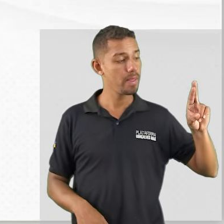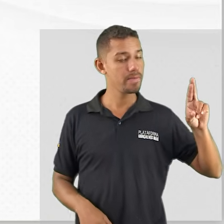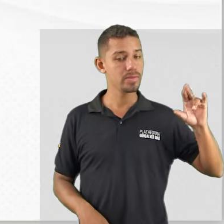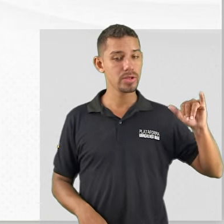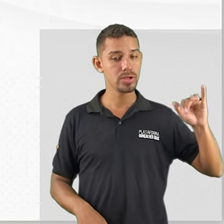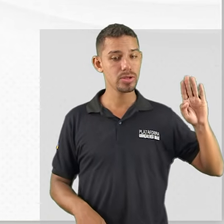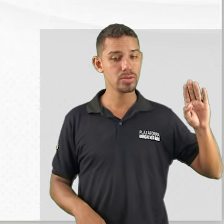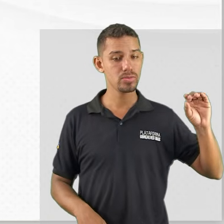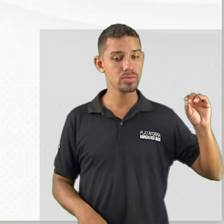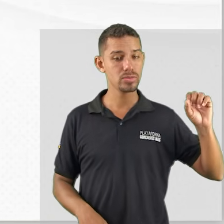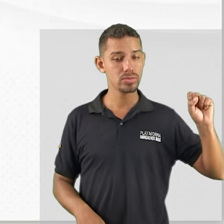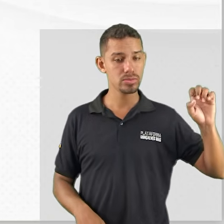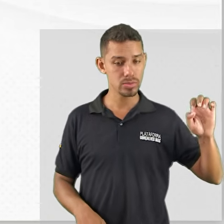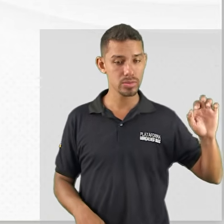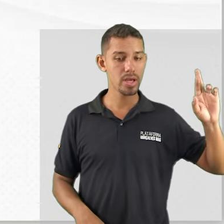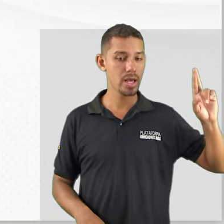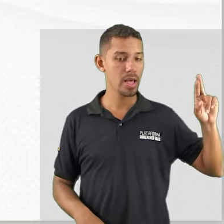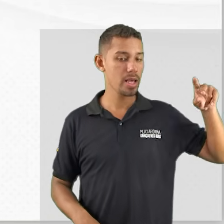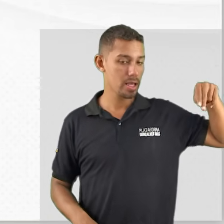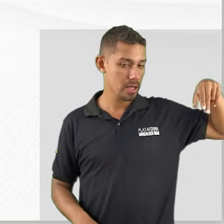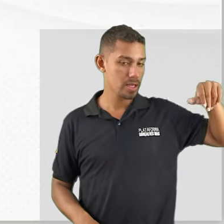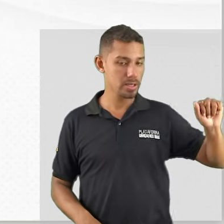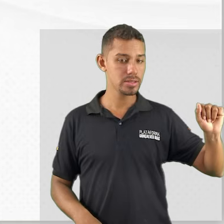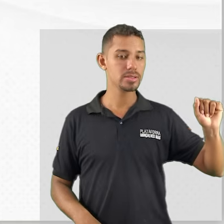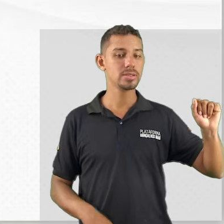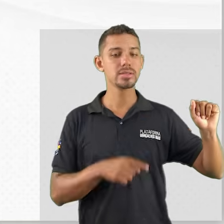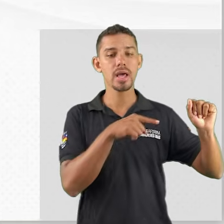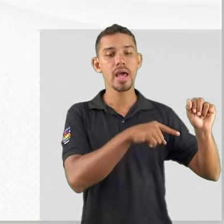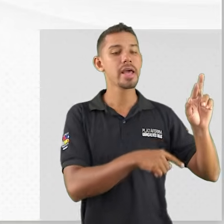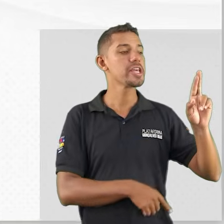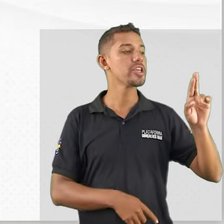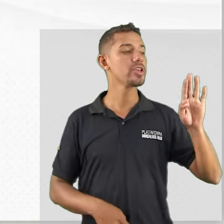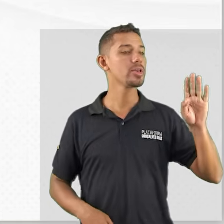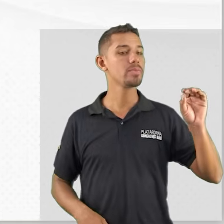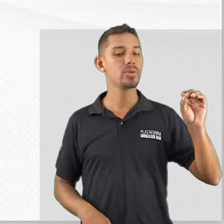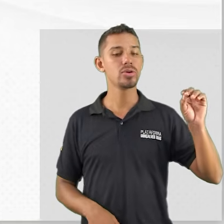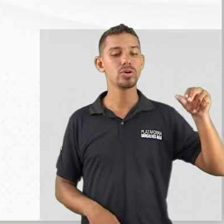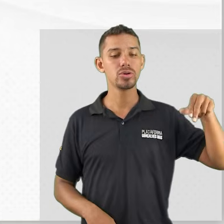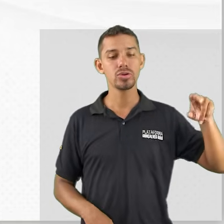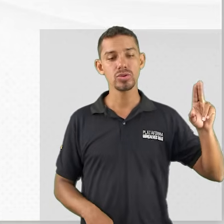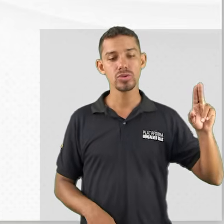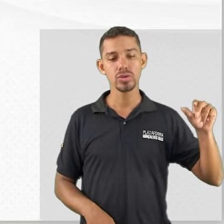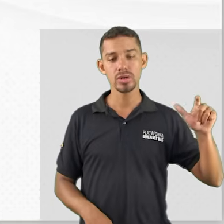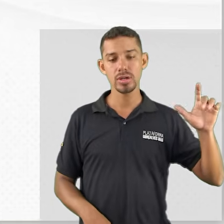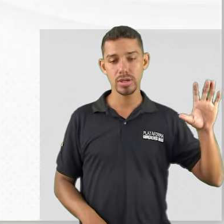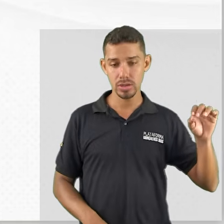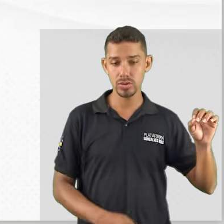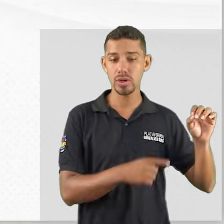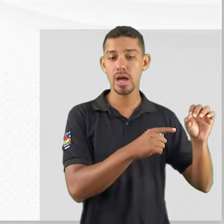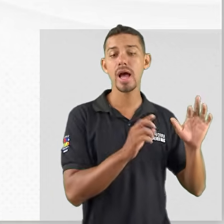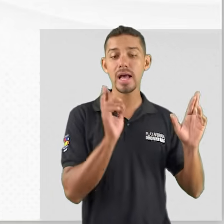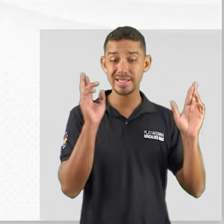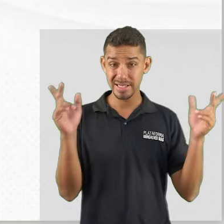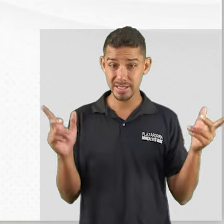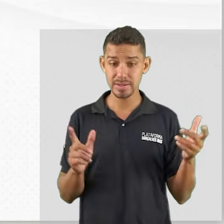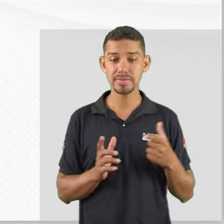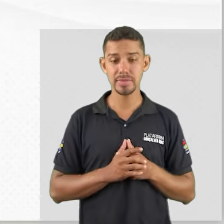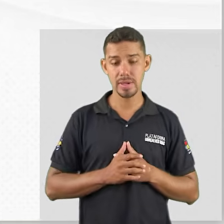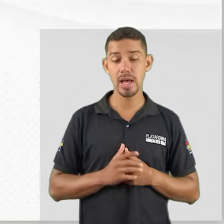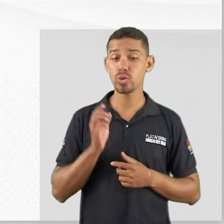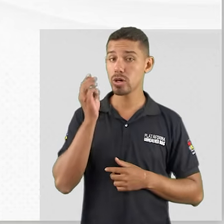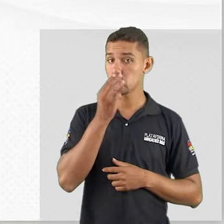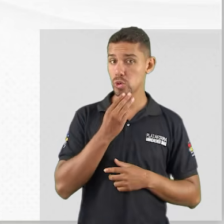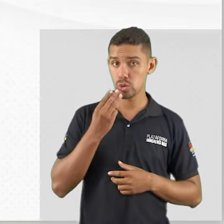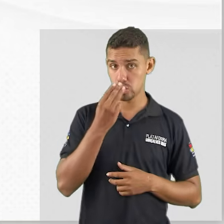do ácido ribonucleico, tá? Então, essa diferença se dá no açúcar,